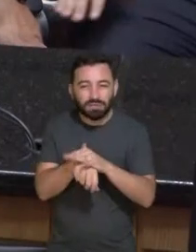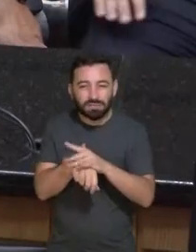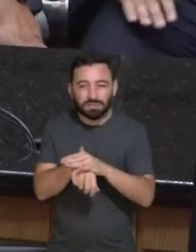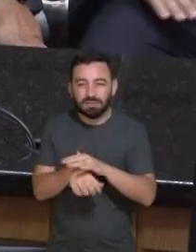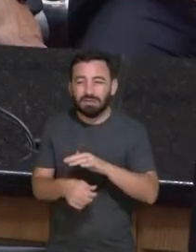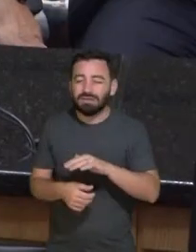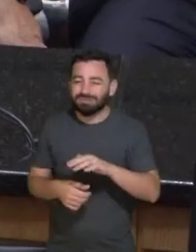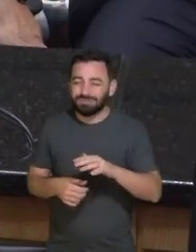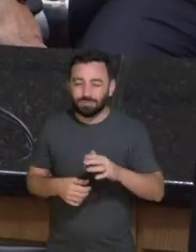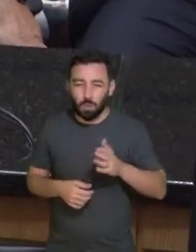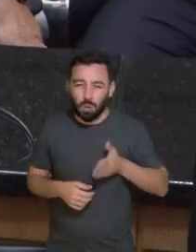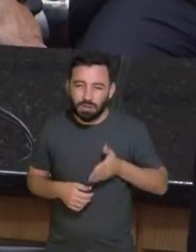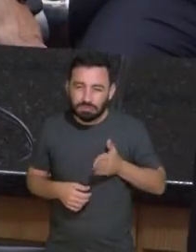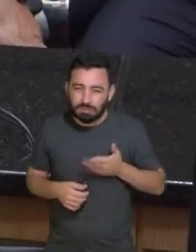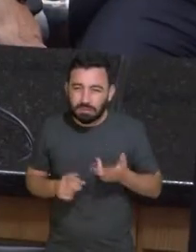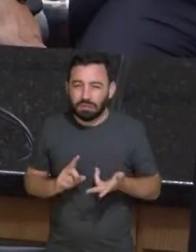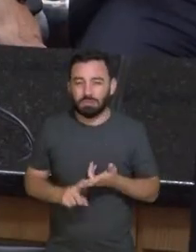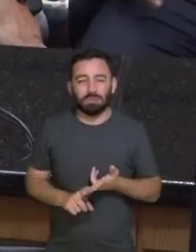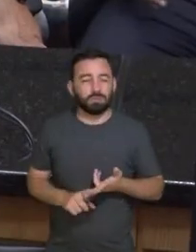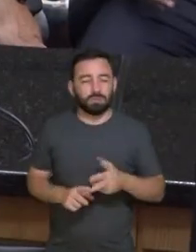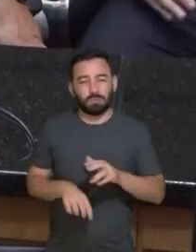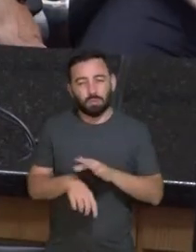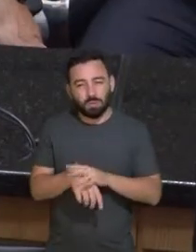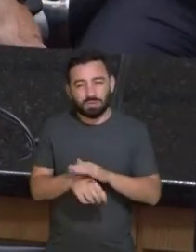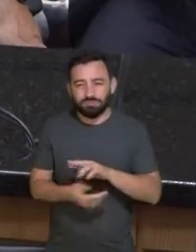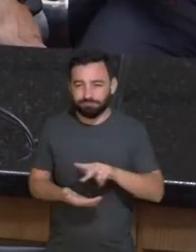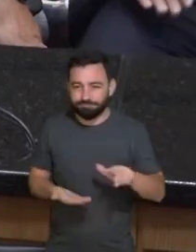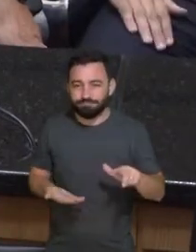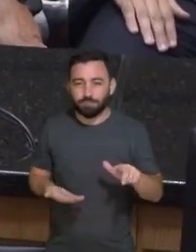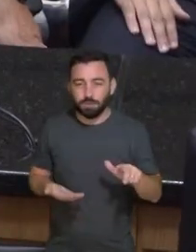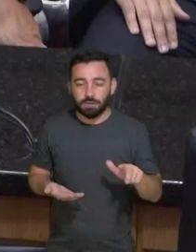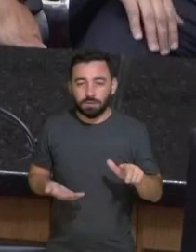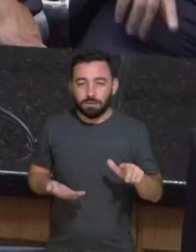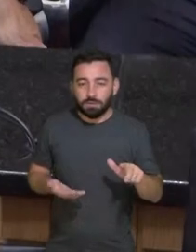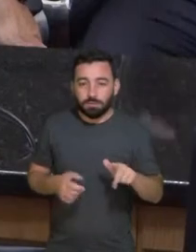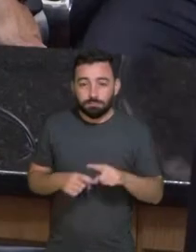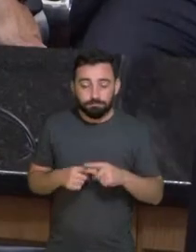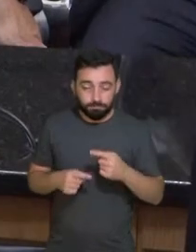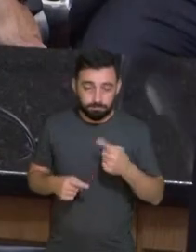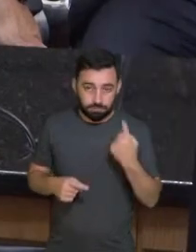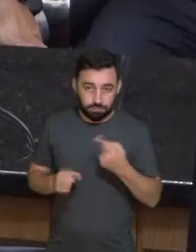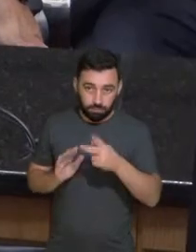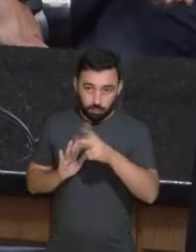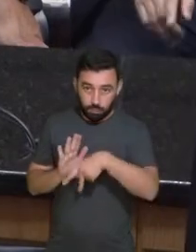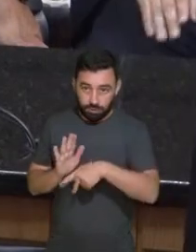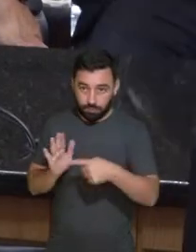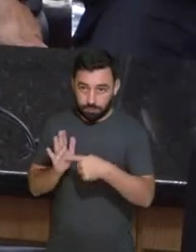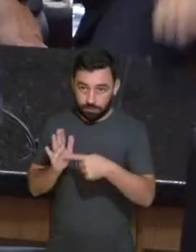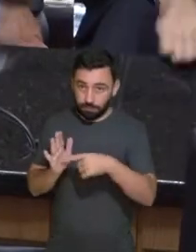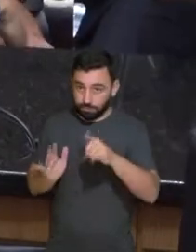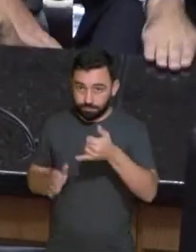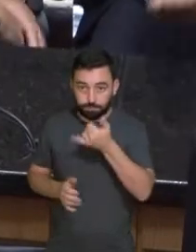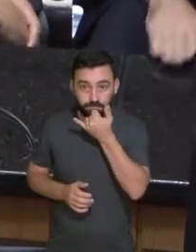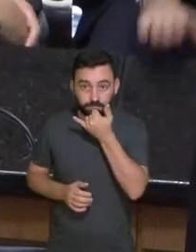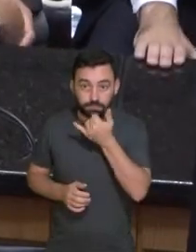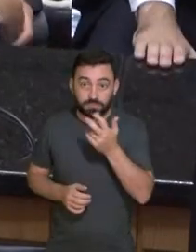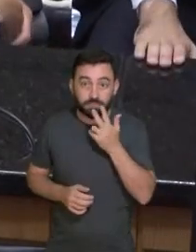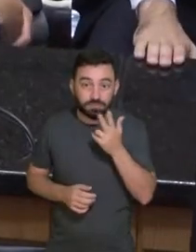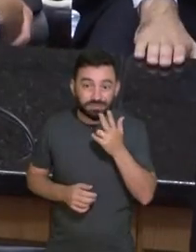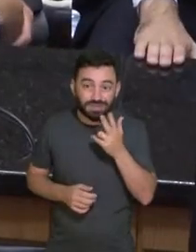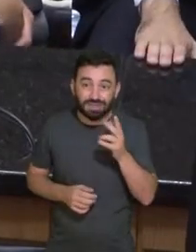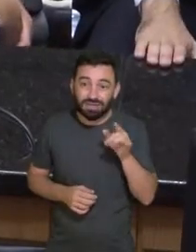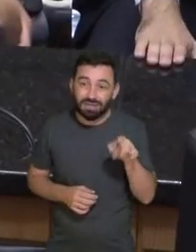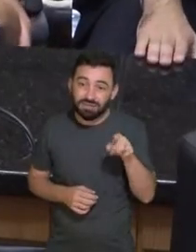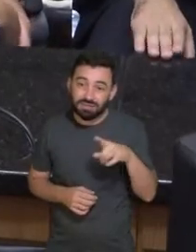doenças cardíacas. E o nosso projeto, ele cita também na sua justificativa que o cigarro